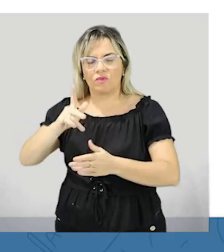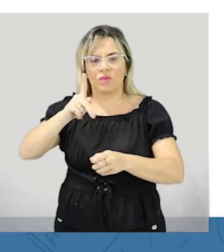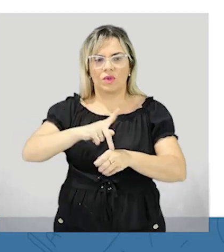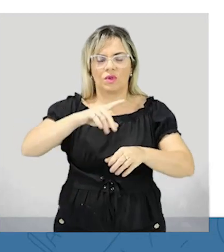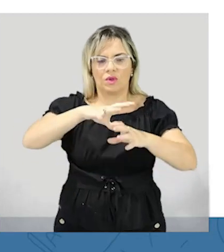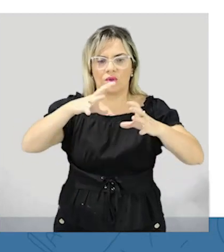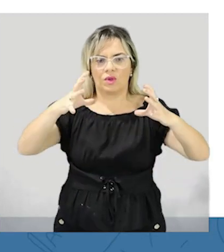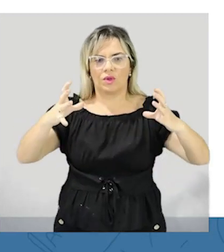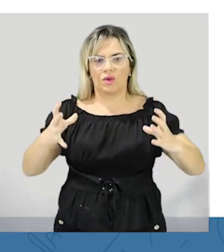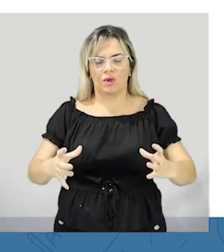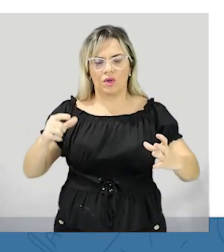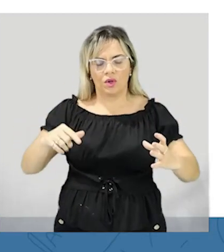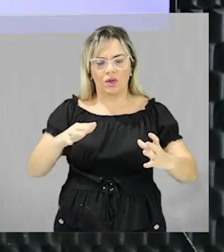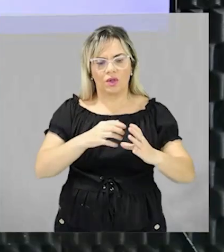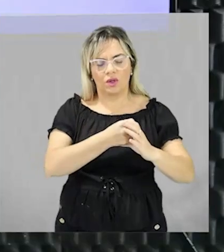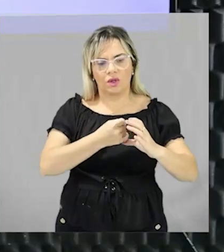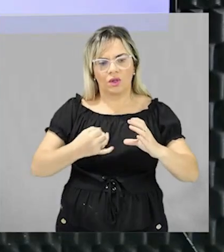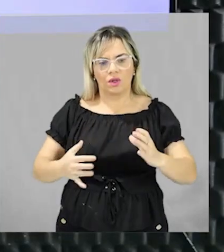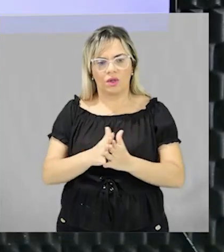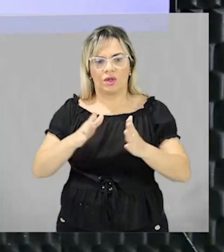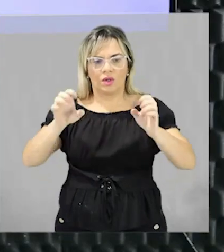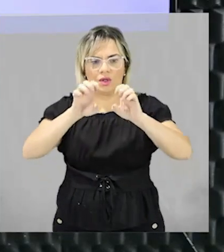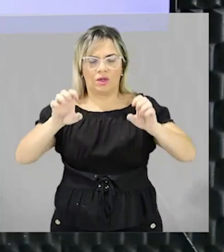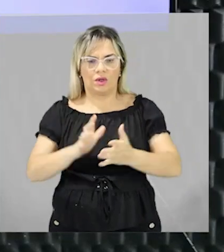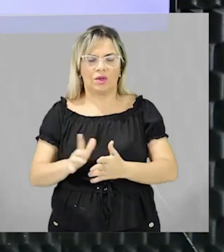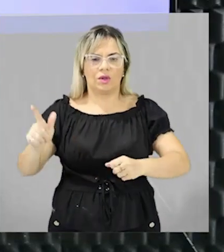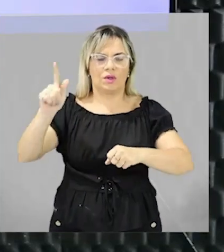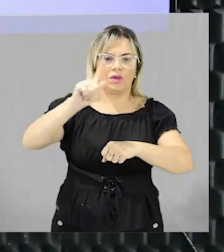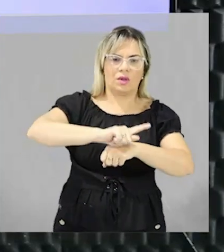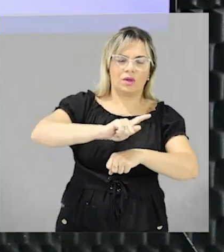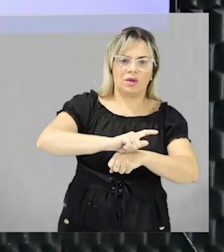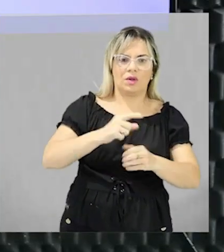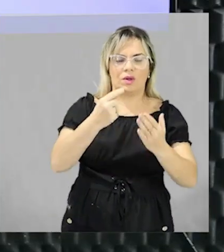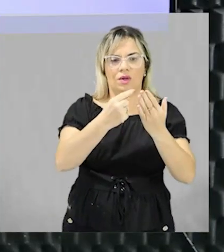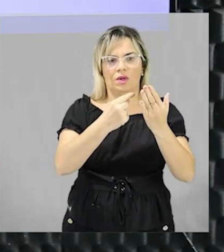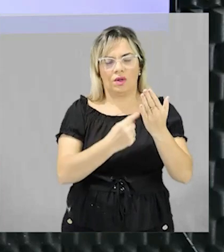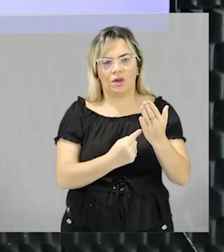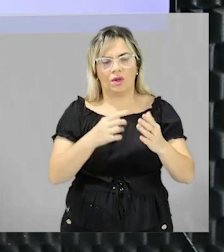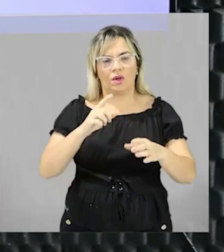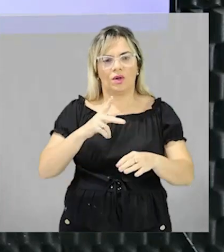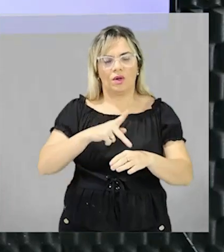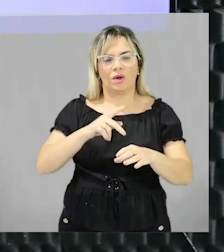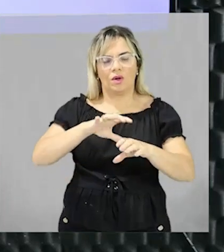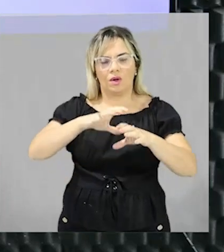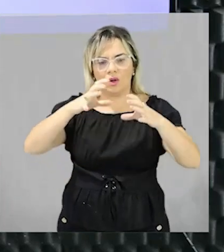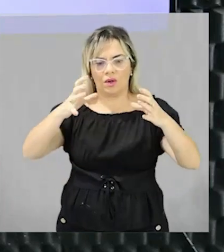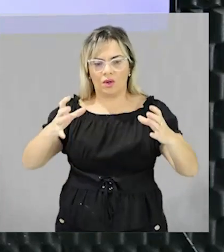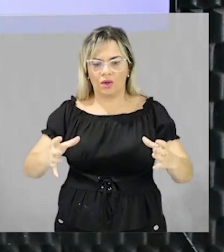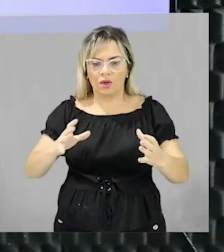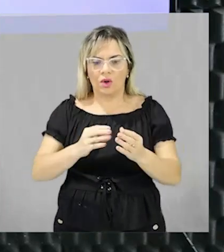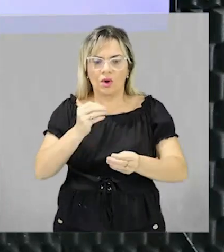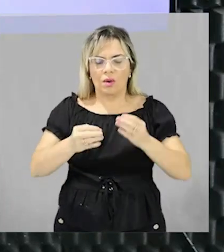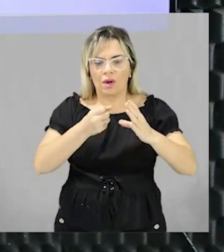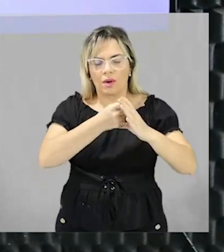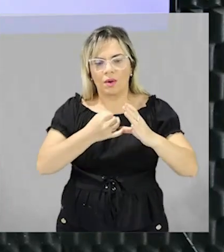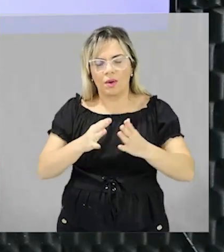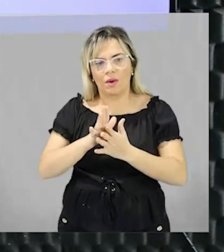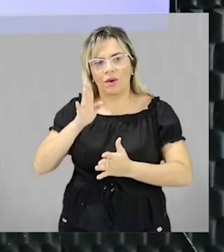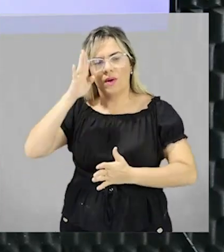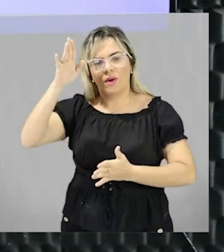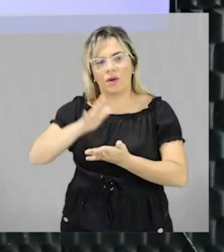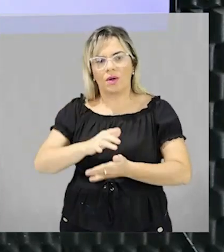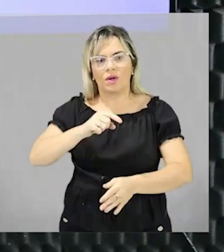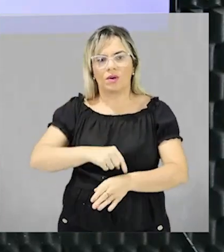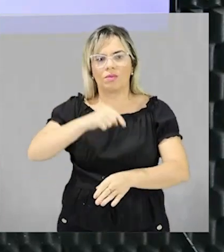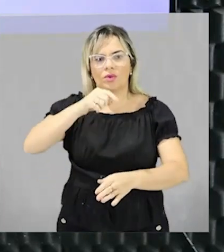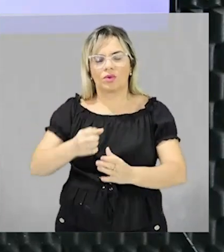nesse aspecto surgem as estruturas geológicas, que basicamente são a classificação das rochas, da sua composição e principalmente o seu tempo